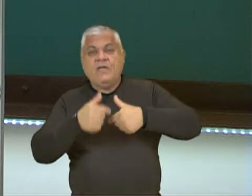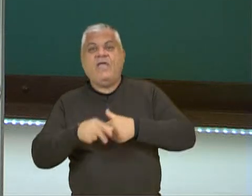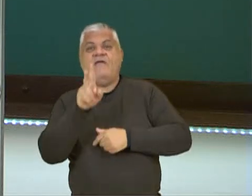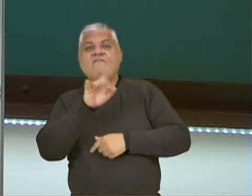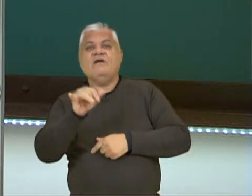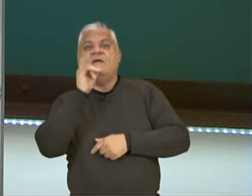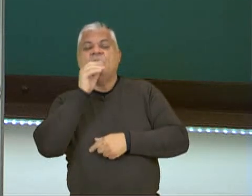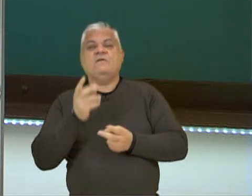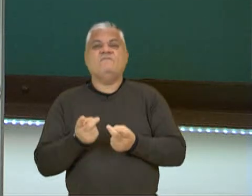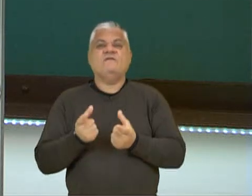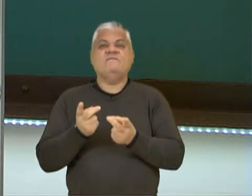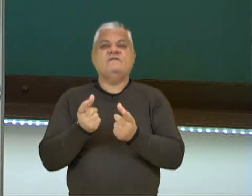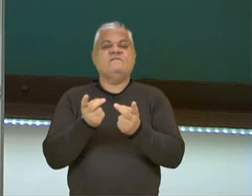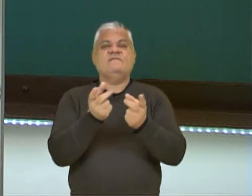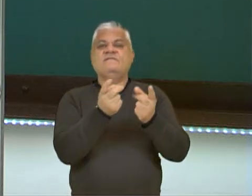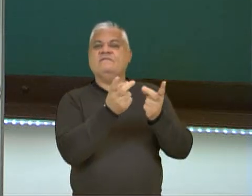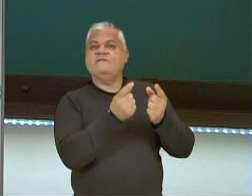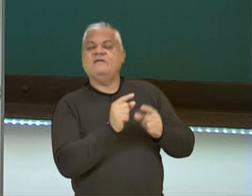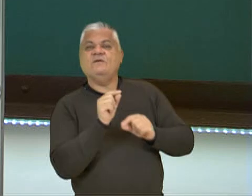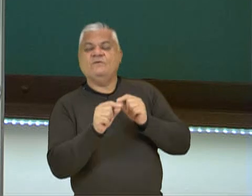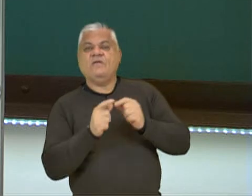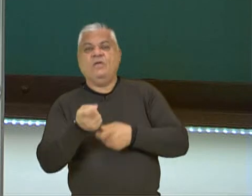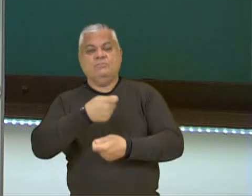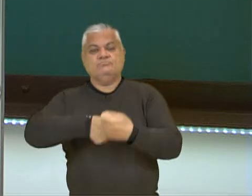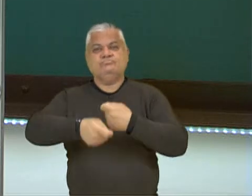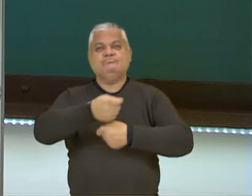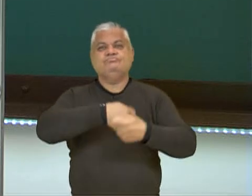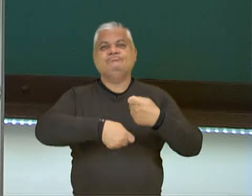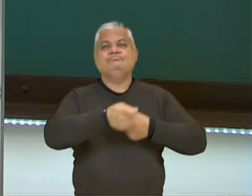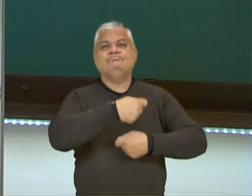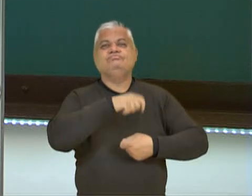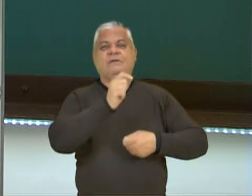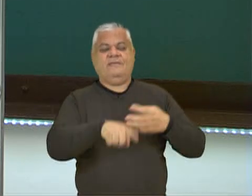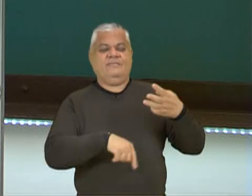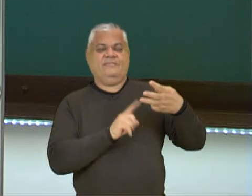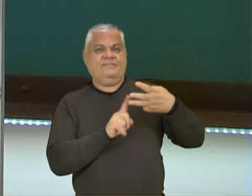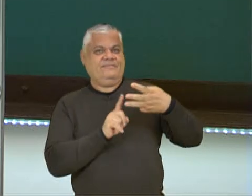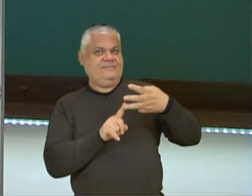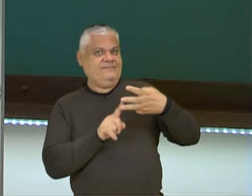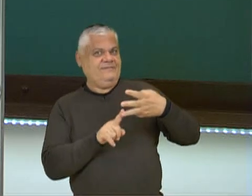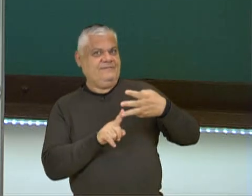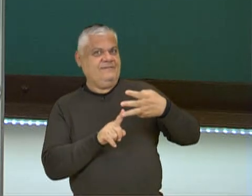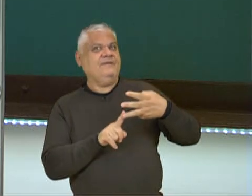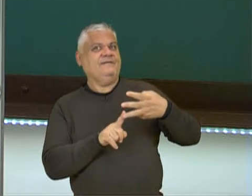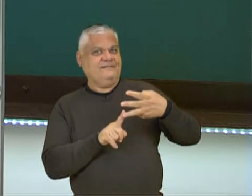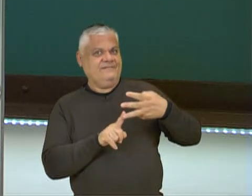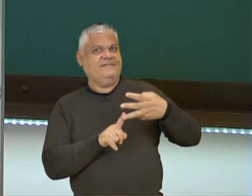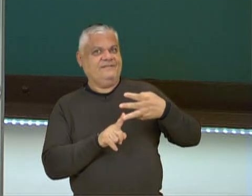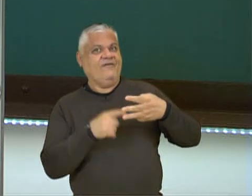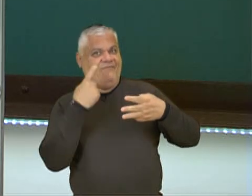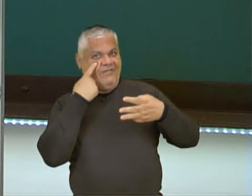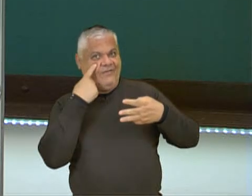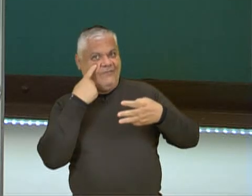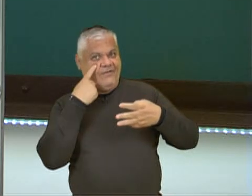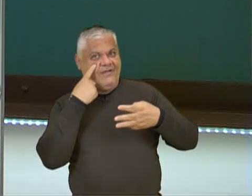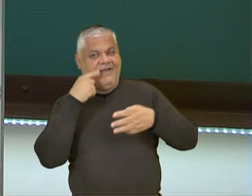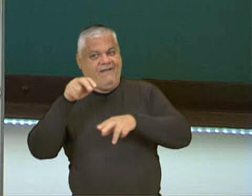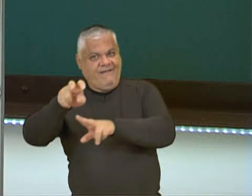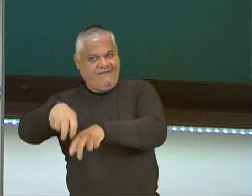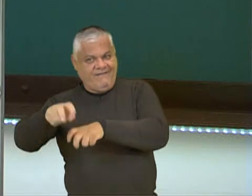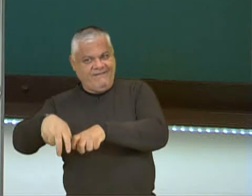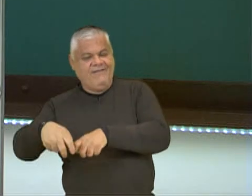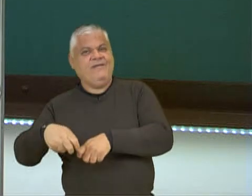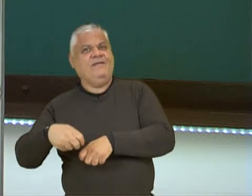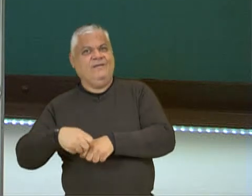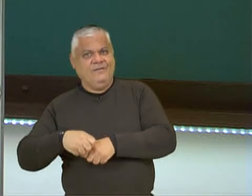ser comercializado. Então, comércio é setor terciário. Olha o quanto essa atividade econômica é abrangente,